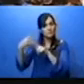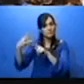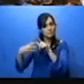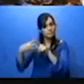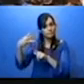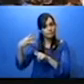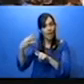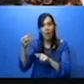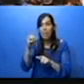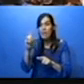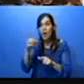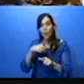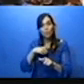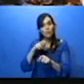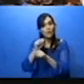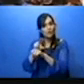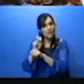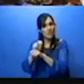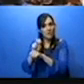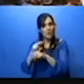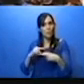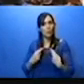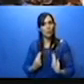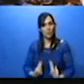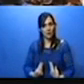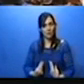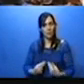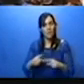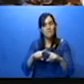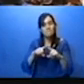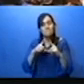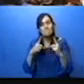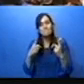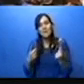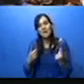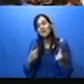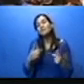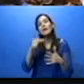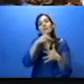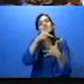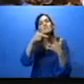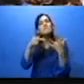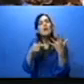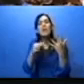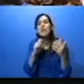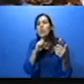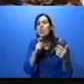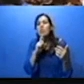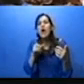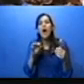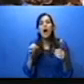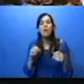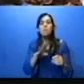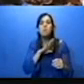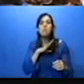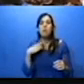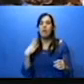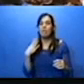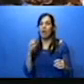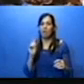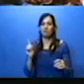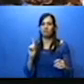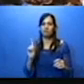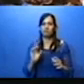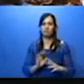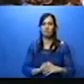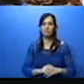ela não tem um veneno muito agressivo para os seres humanos. As espécies que foram encontradas até agora, nenhuma é letal, nenhuma tem um veneno que pode